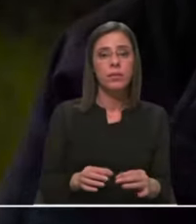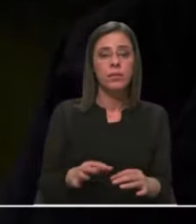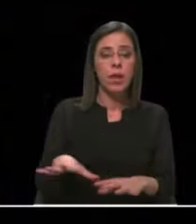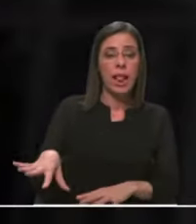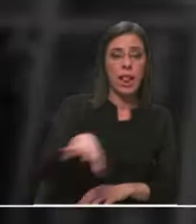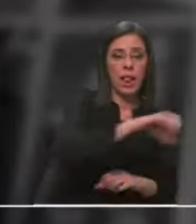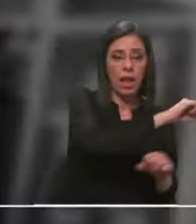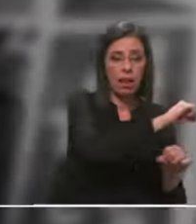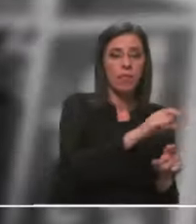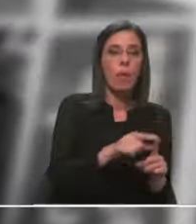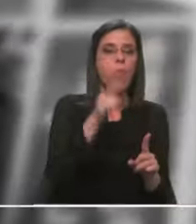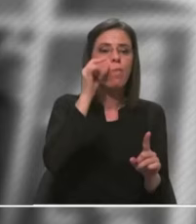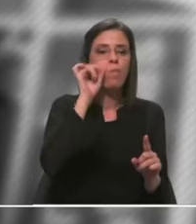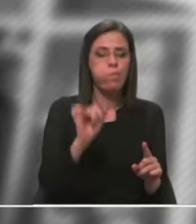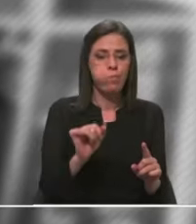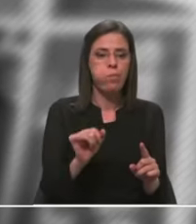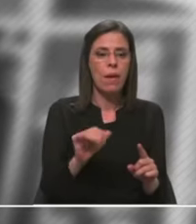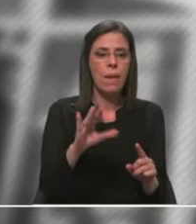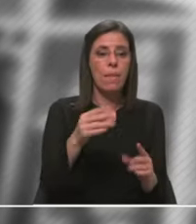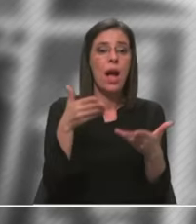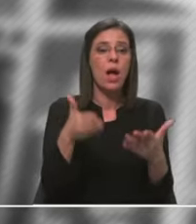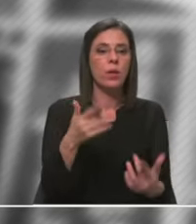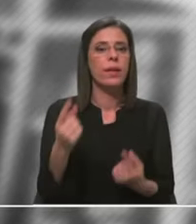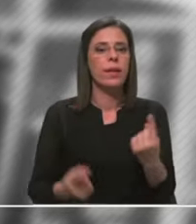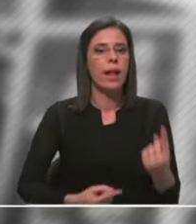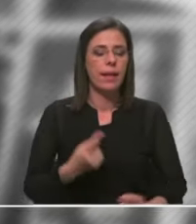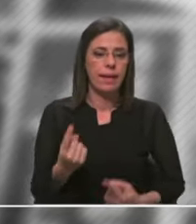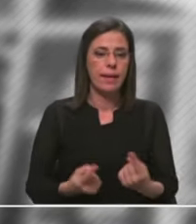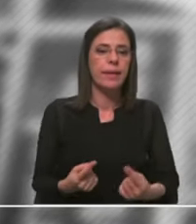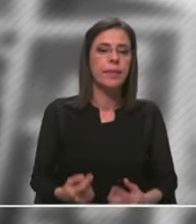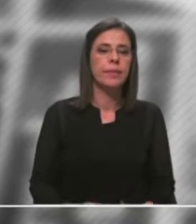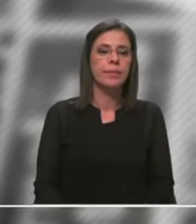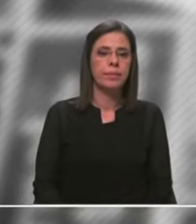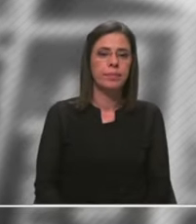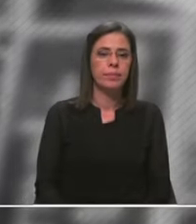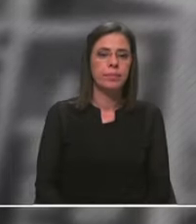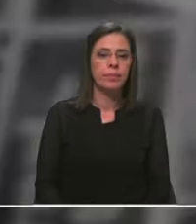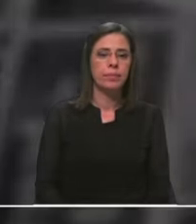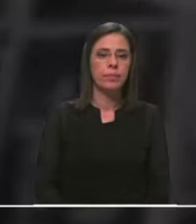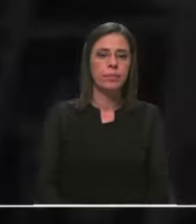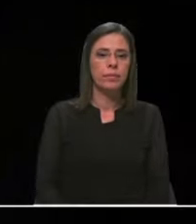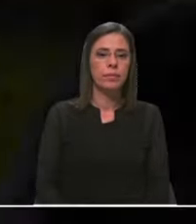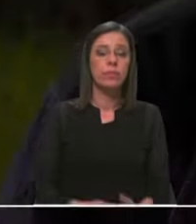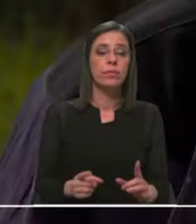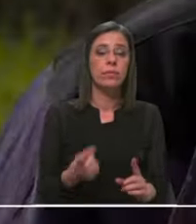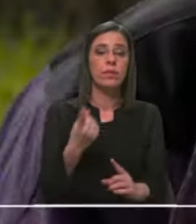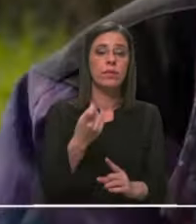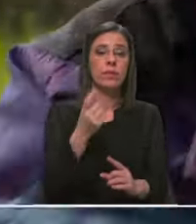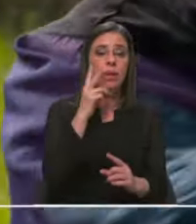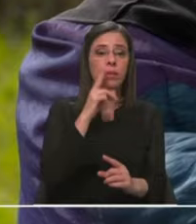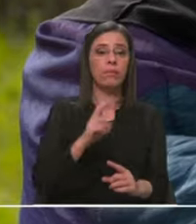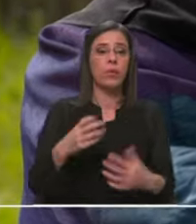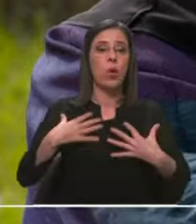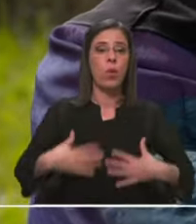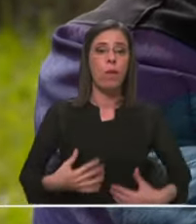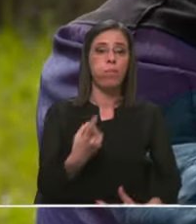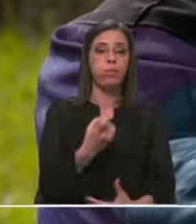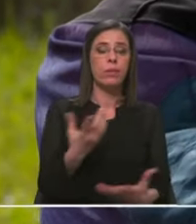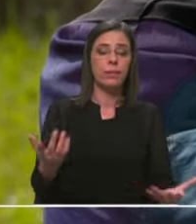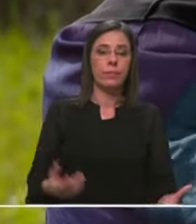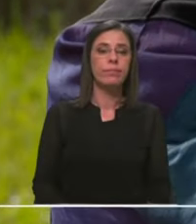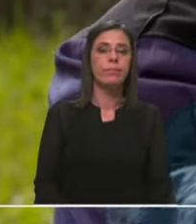levado o corpo devia ser o o pai como ajuda de mais alguém agora falta-nos encontrar o